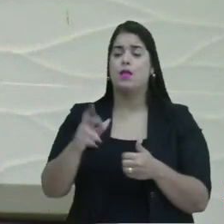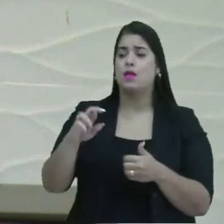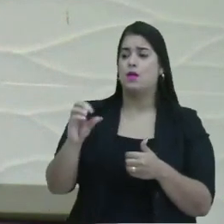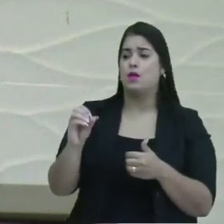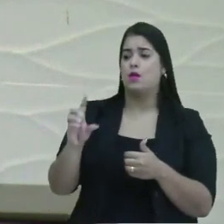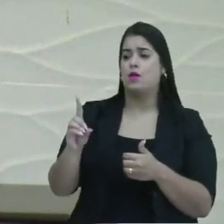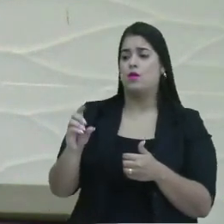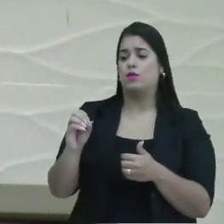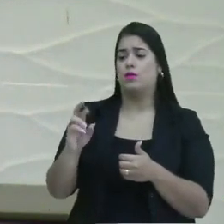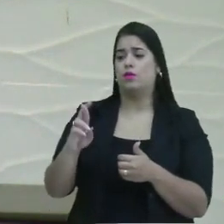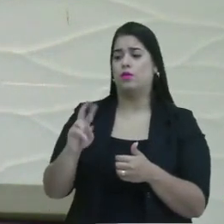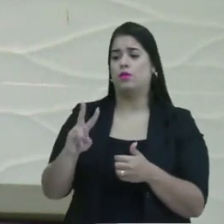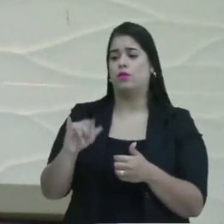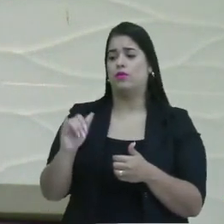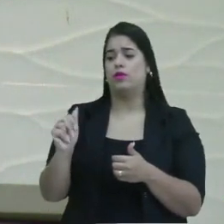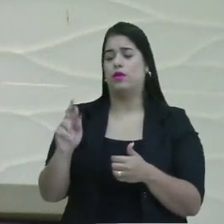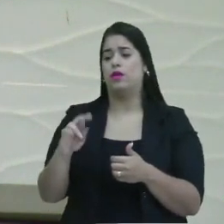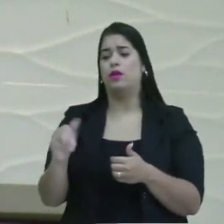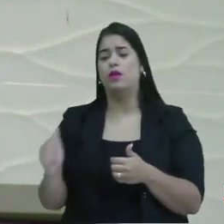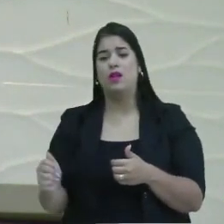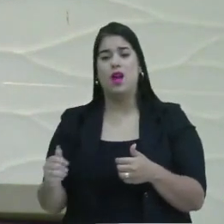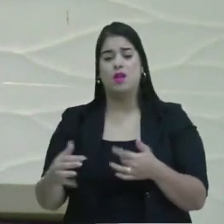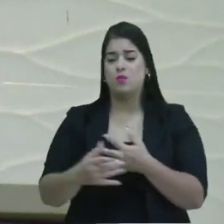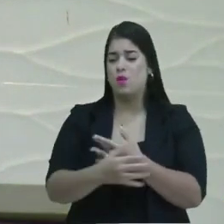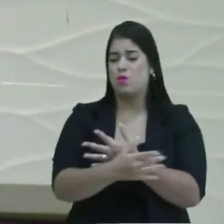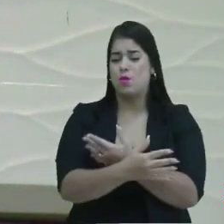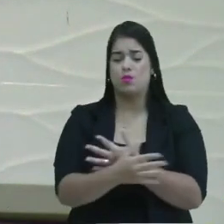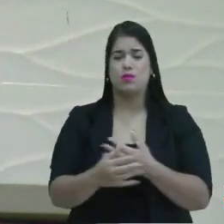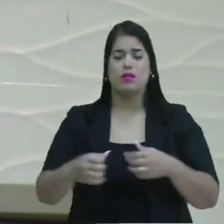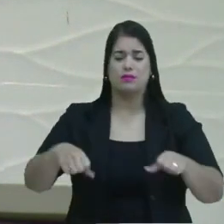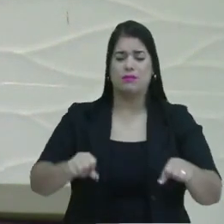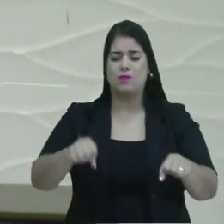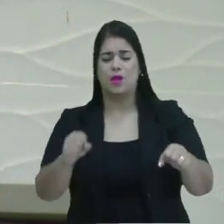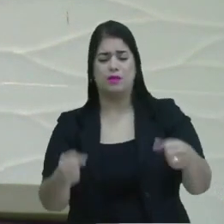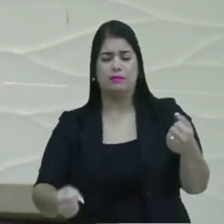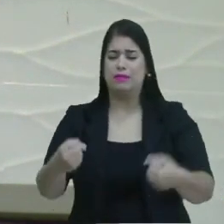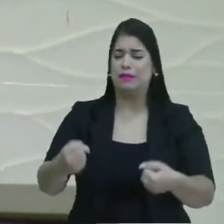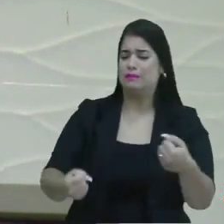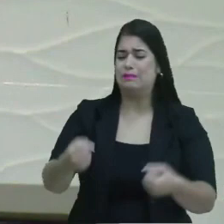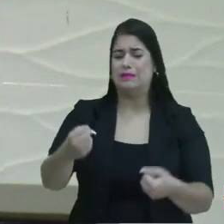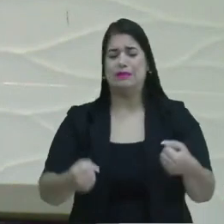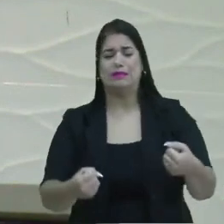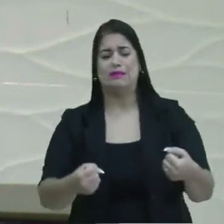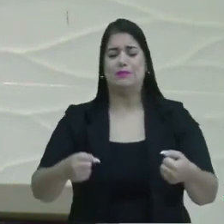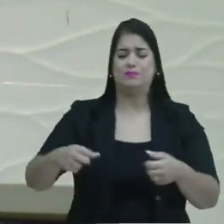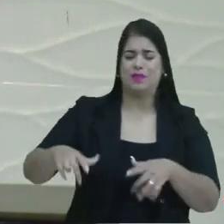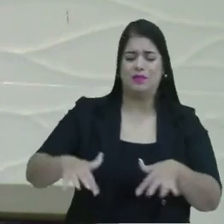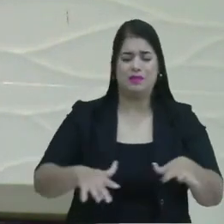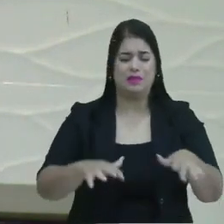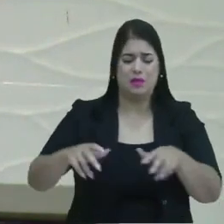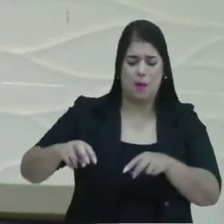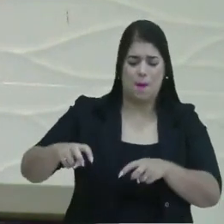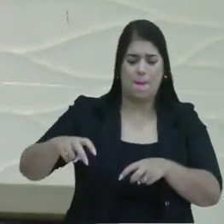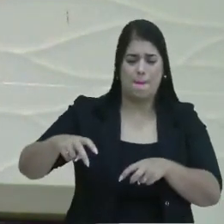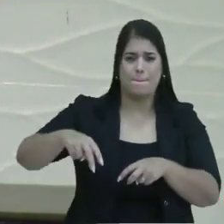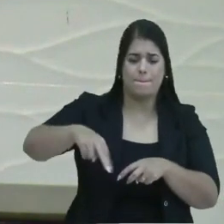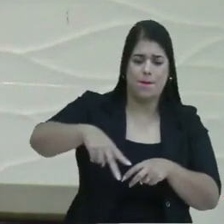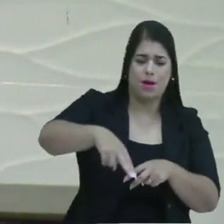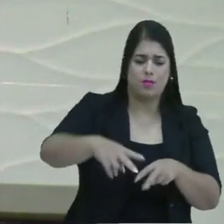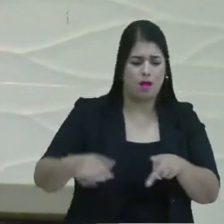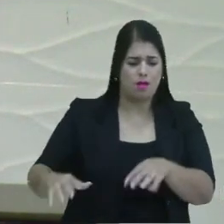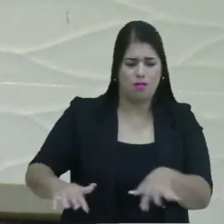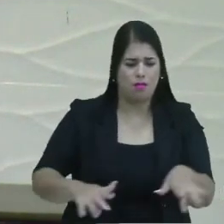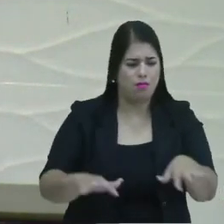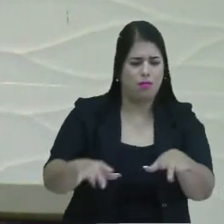ali há um fluxo muito grande ali no trânsito e sabemos a dificuldade tanto para pedestres como para condutores de